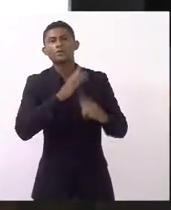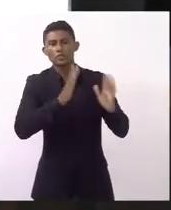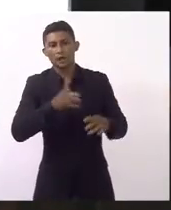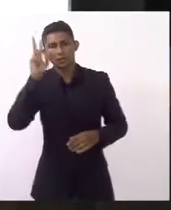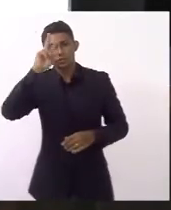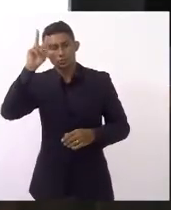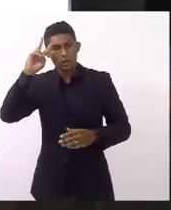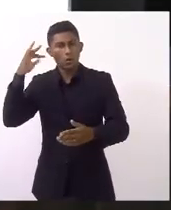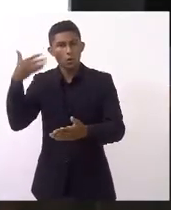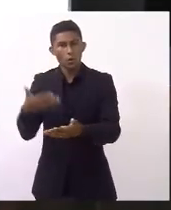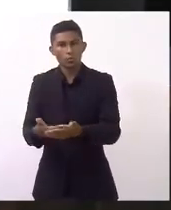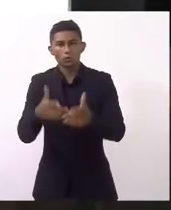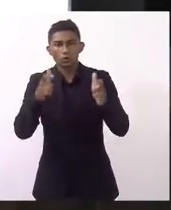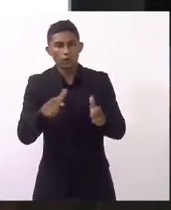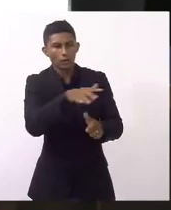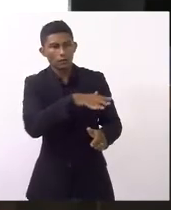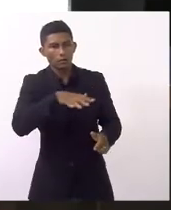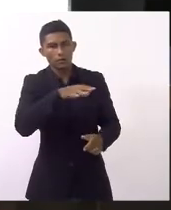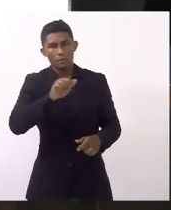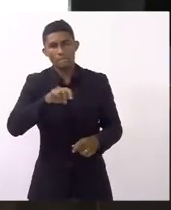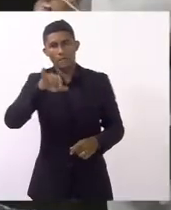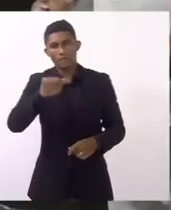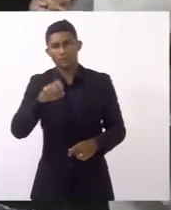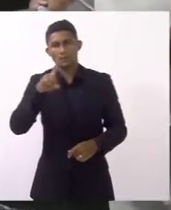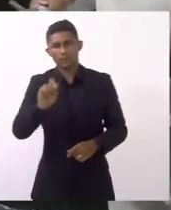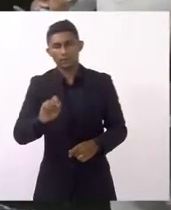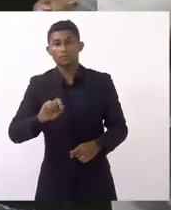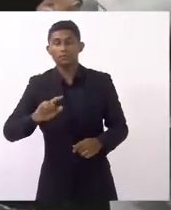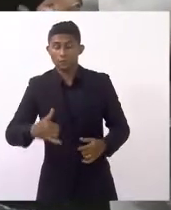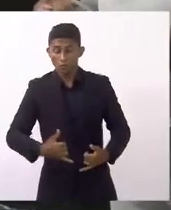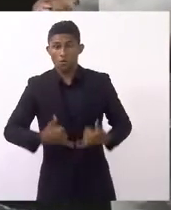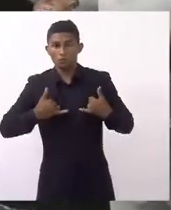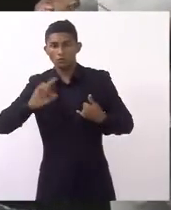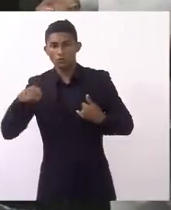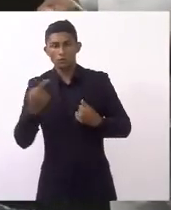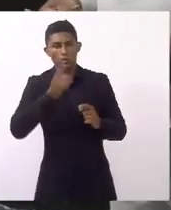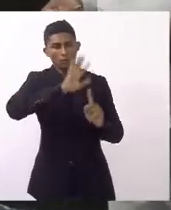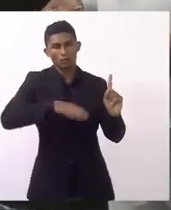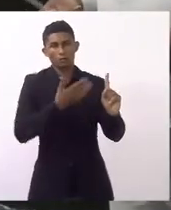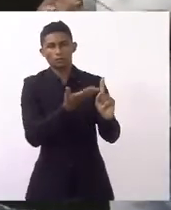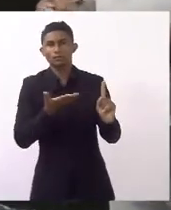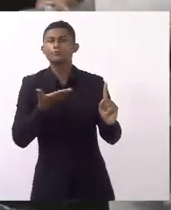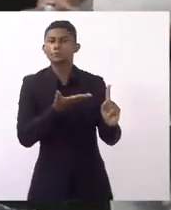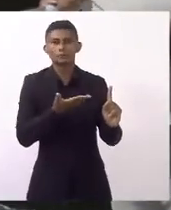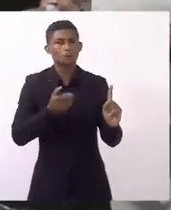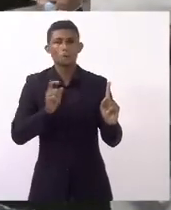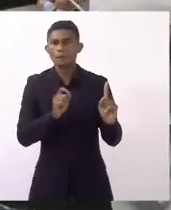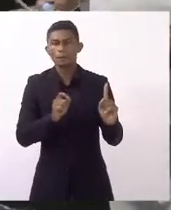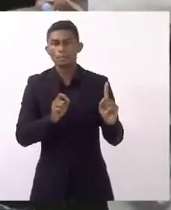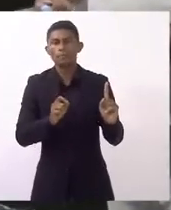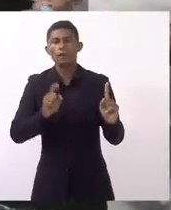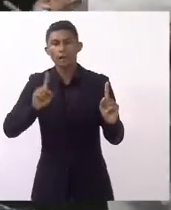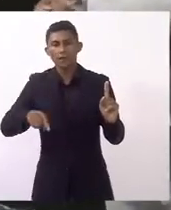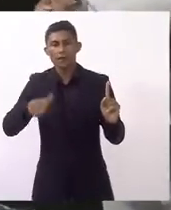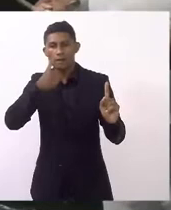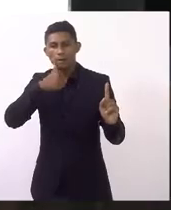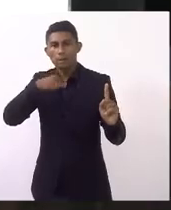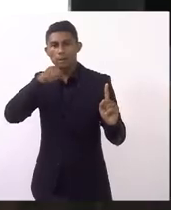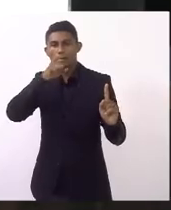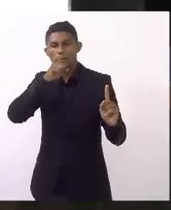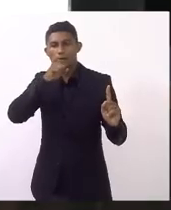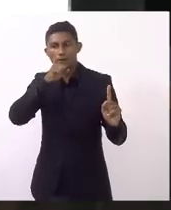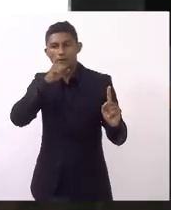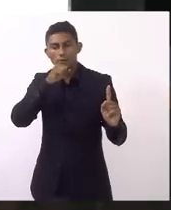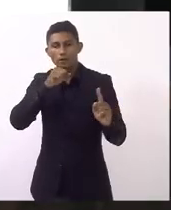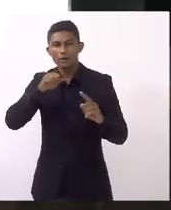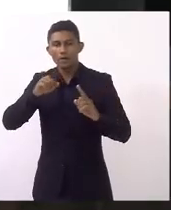é com imenso orgulho que homenageamos o pai Adaílton Moreira com a homenagem mãe Beata de Iemanjá